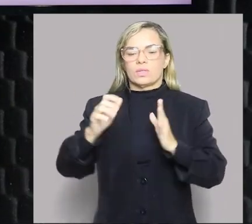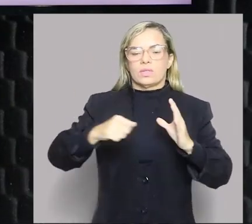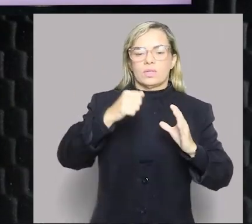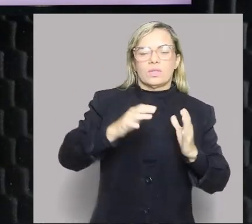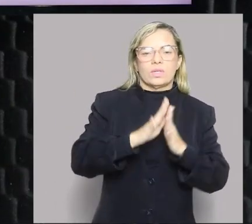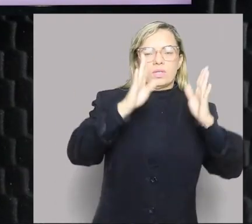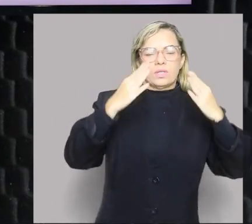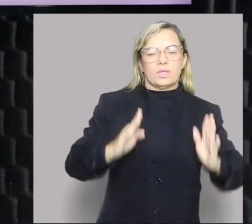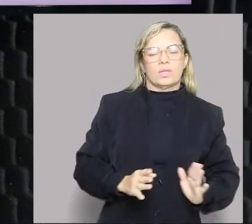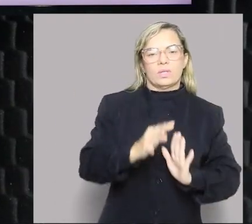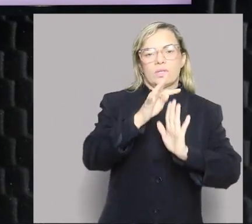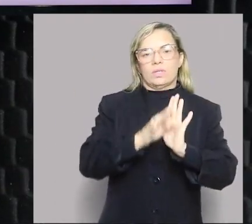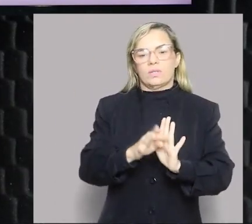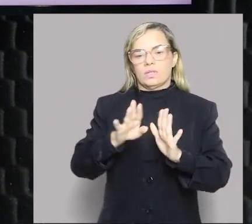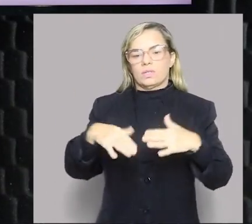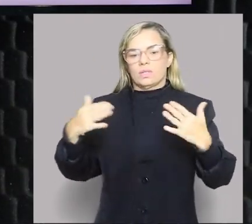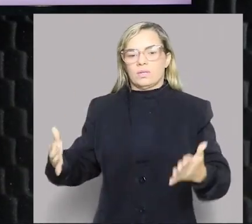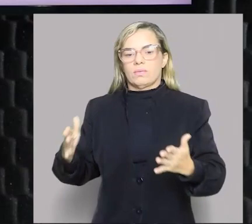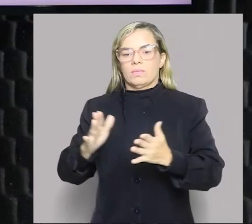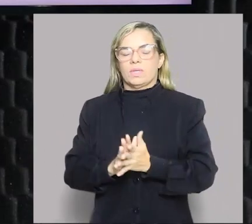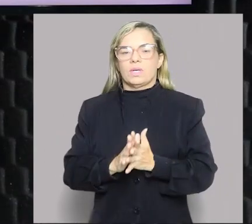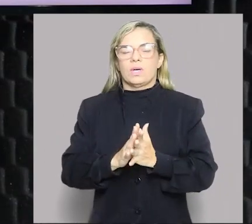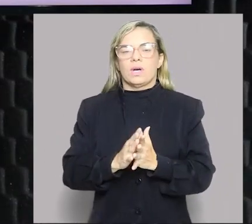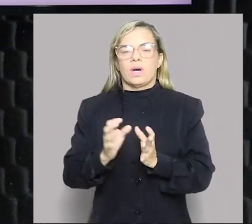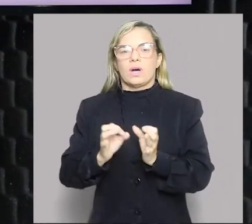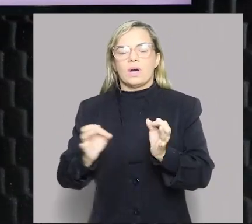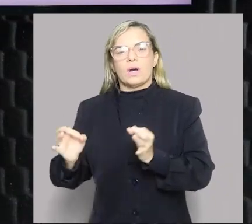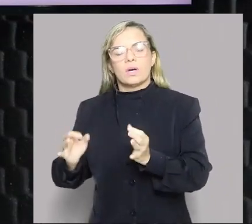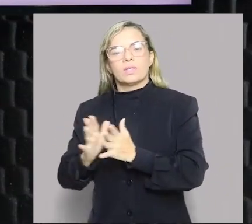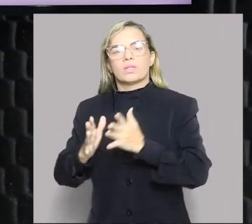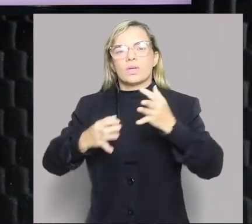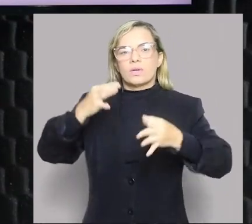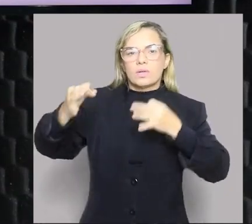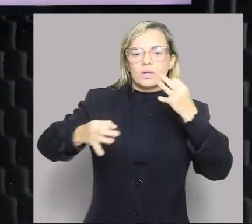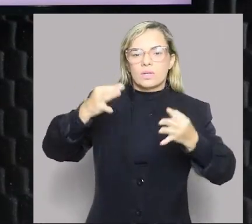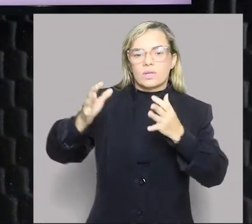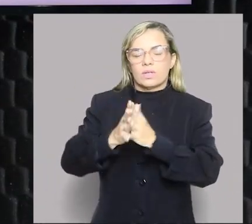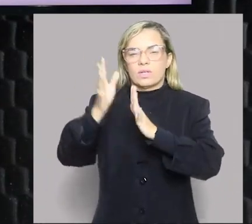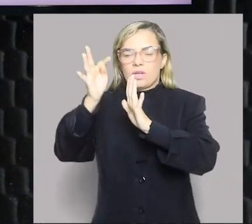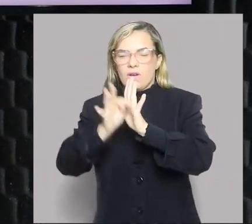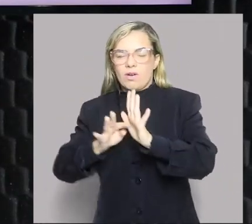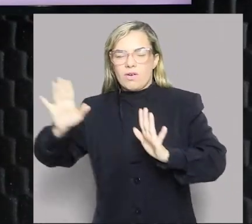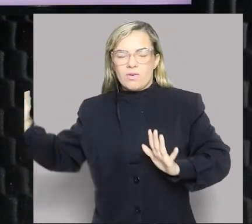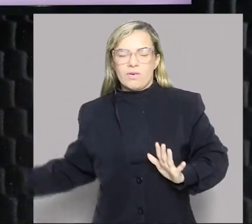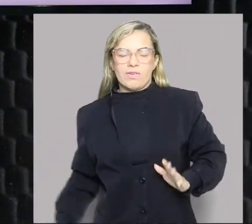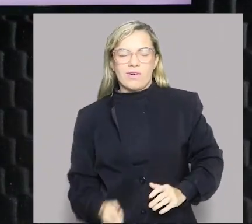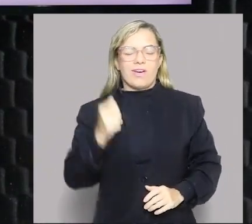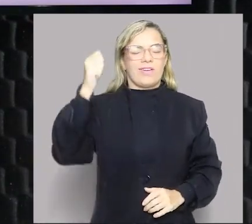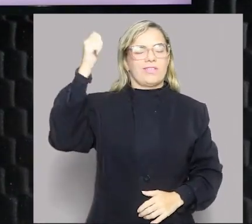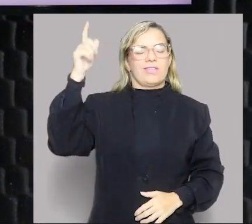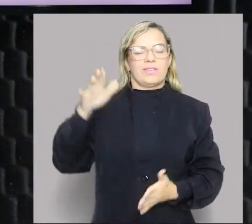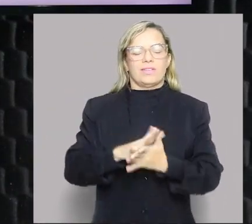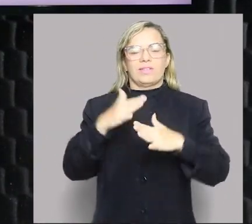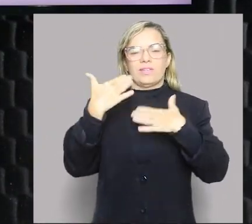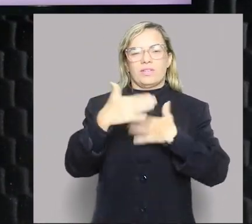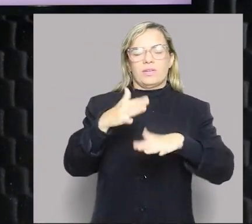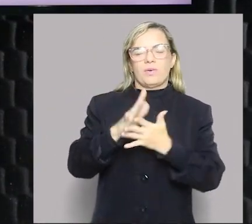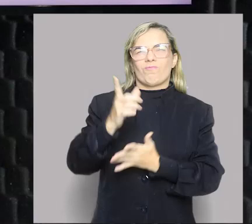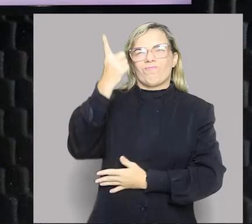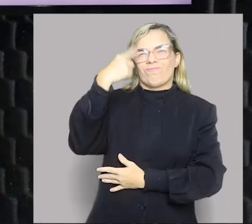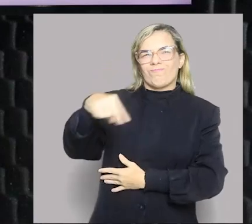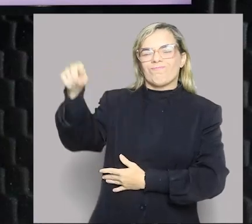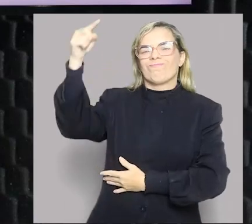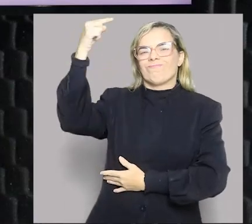análise de texto como as sequências discursivas, tá? Então acompanhem para vocês arrasarem nessa prova. Imaginem que